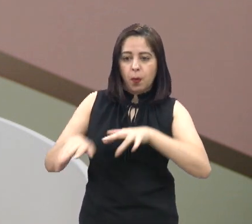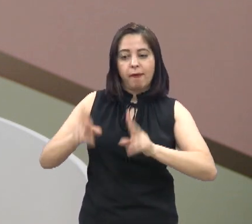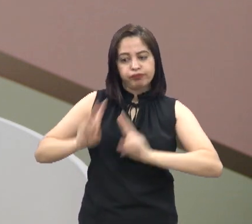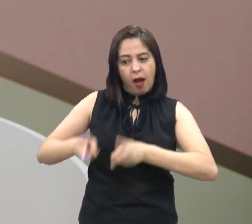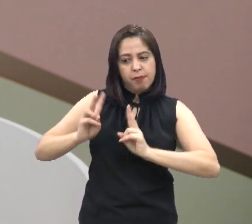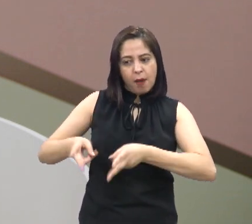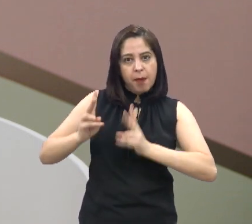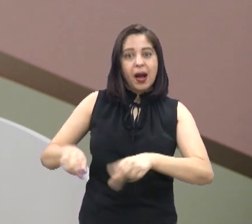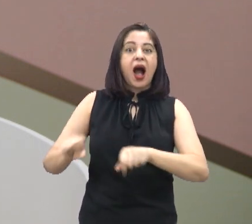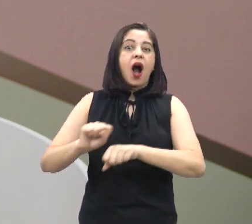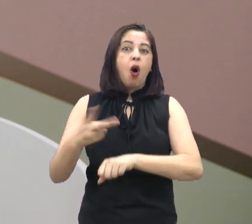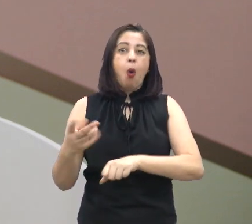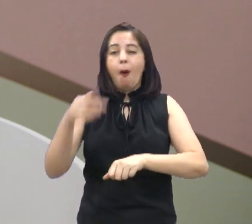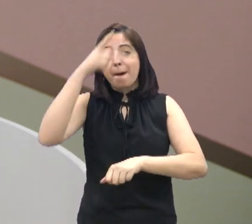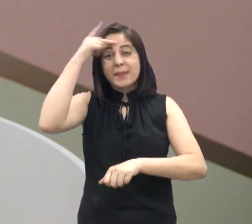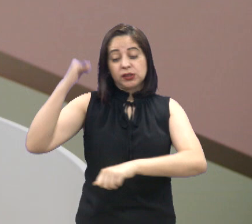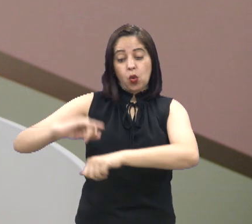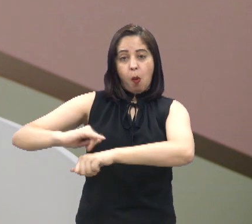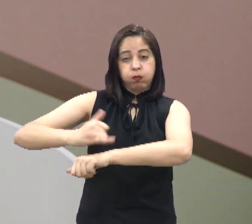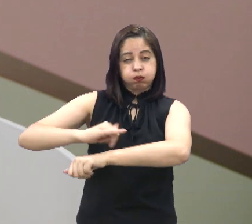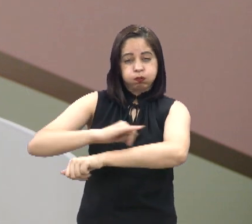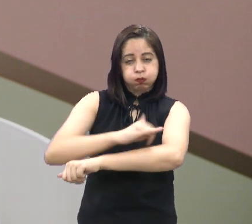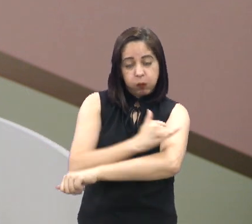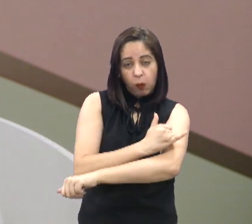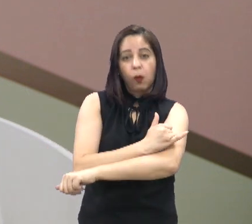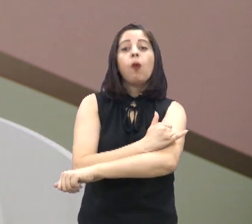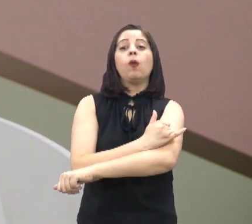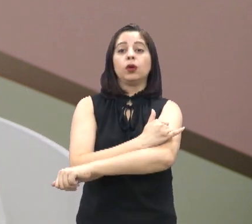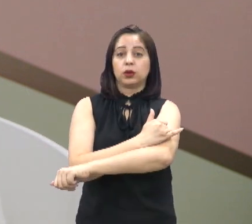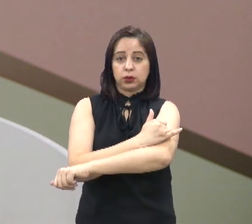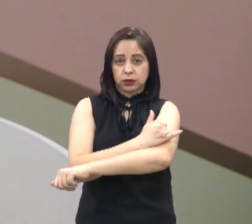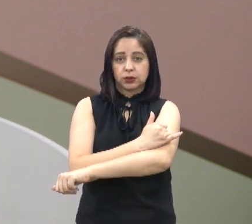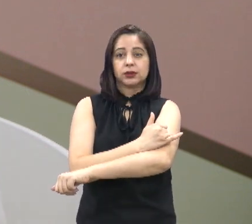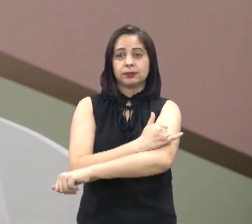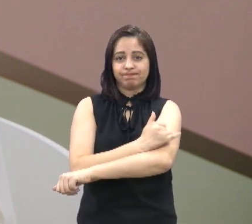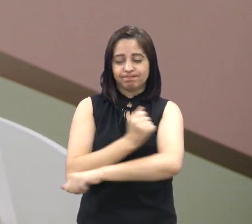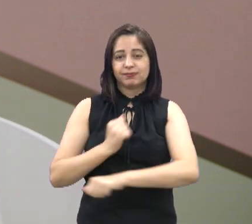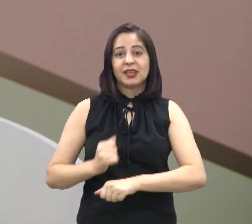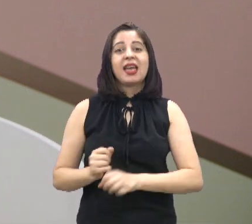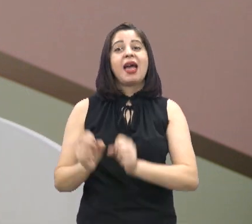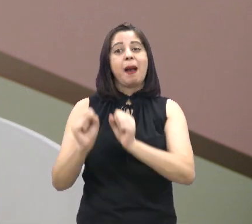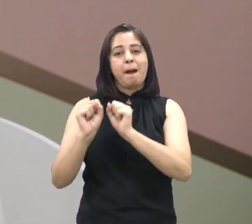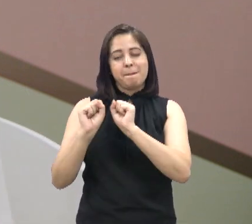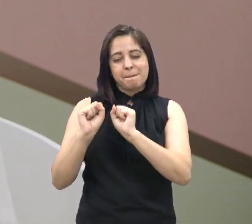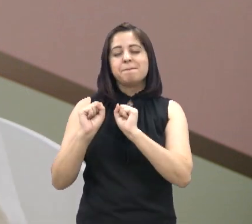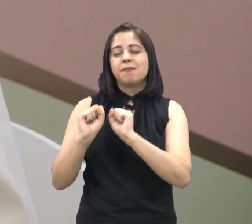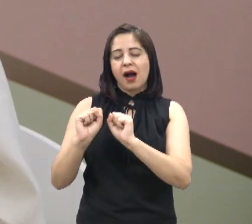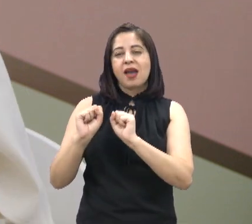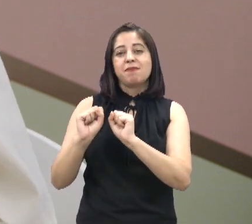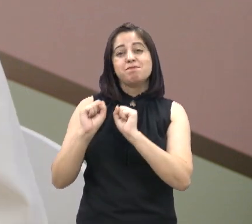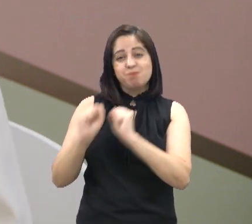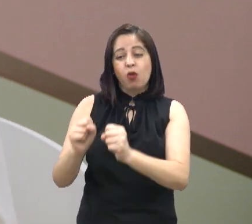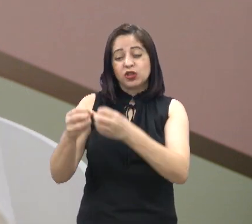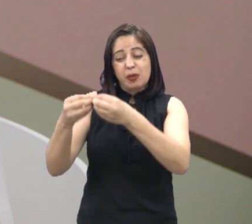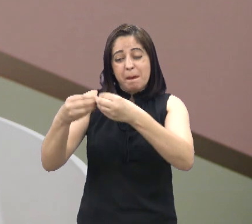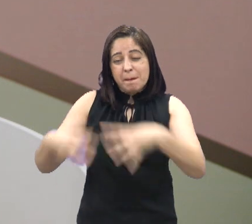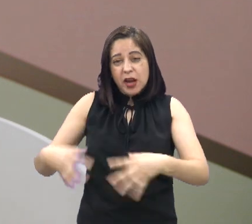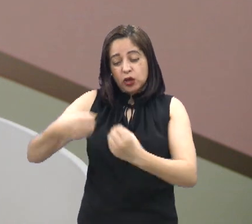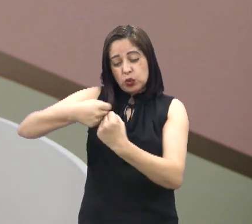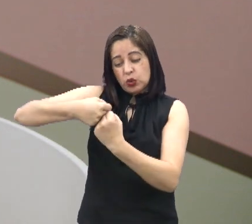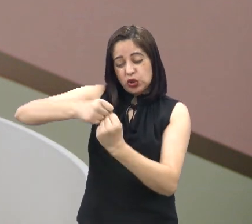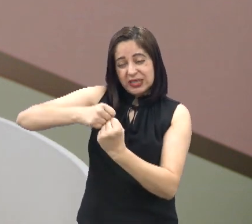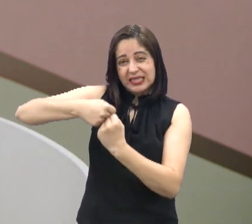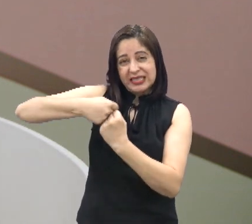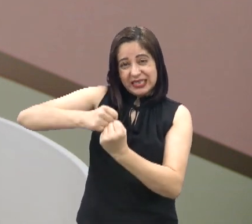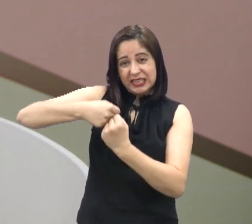obesidade, alguns fatores de risco que levam ao superuso, né, da articulação ou maior carga